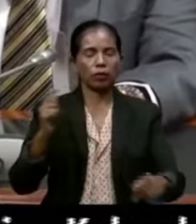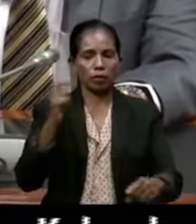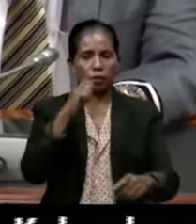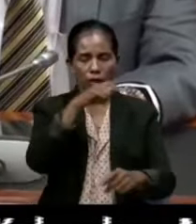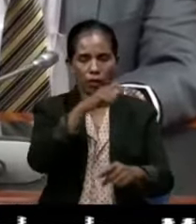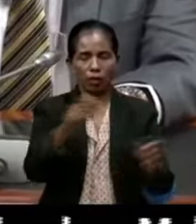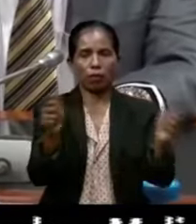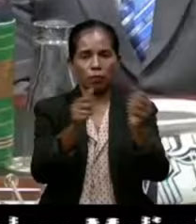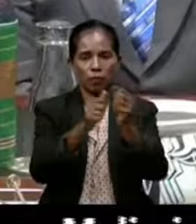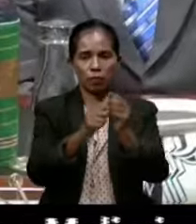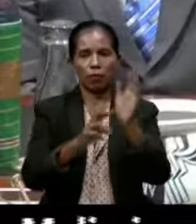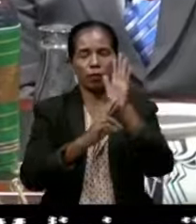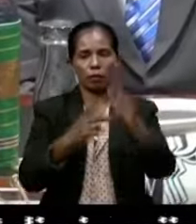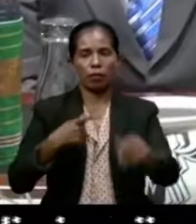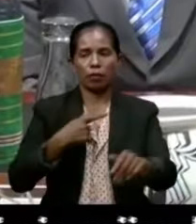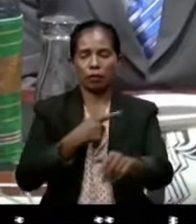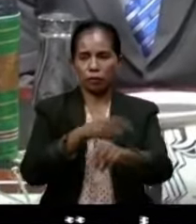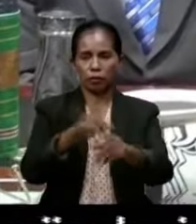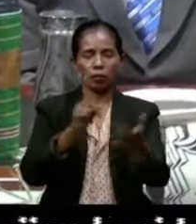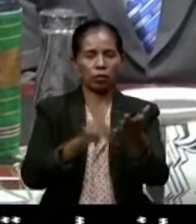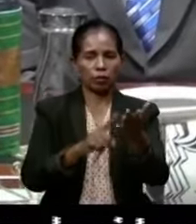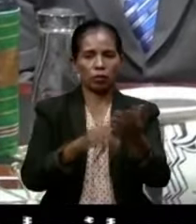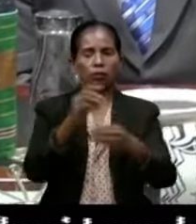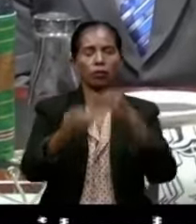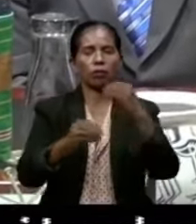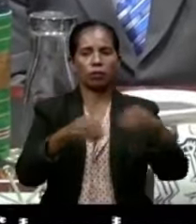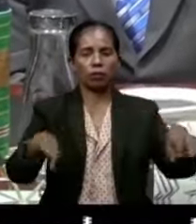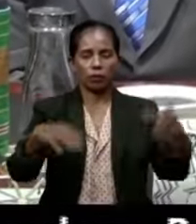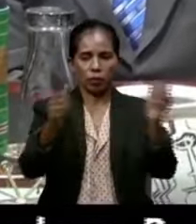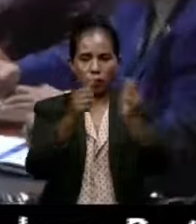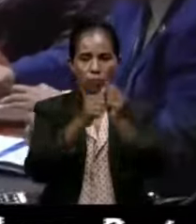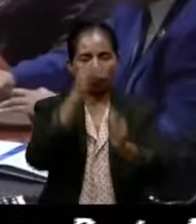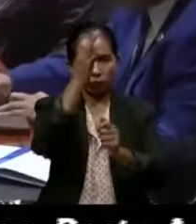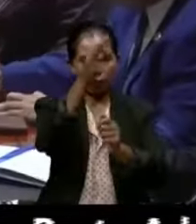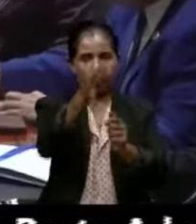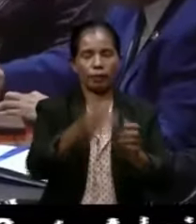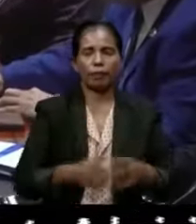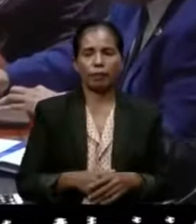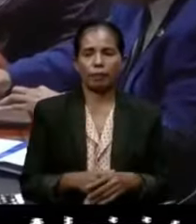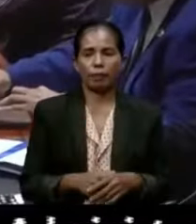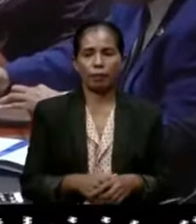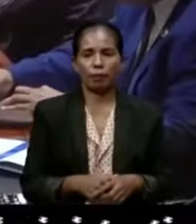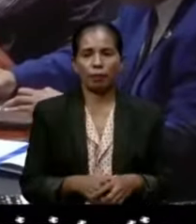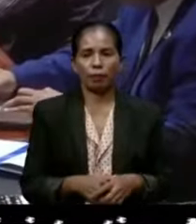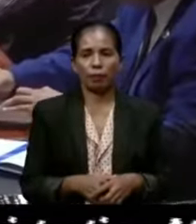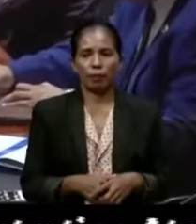ho representante povo ya parlamento nasional, ho di diskuti konaba kooperasang servisu ba futuro. Aderitu Simenes, Mateus Romario, Ziemen.